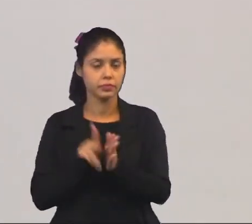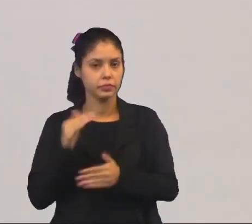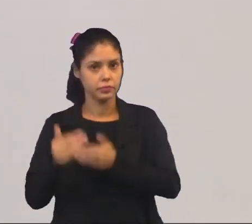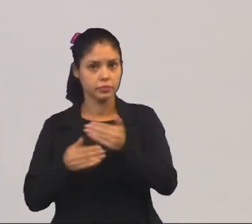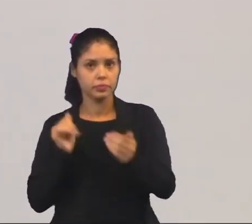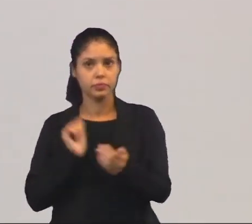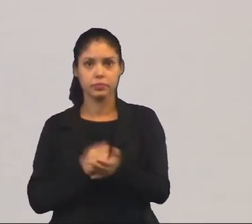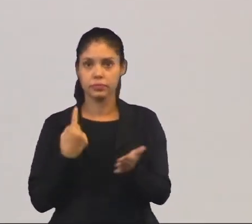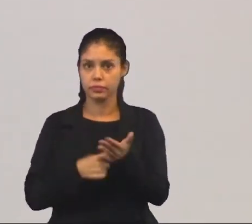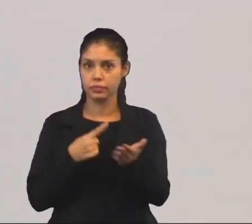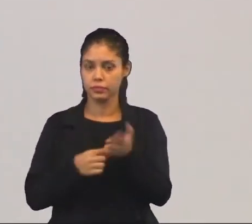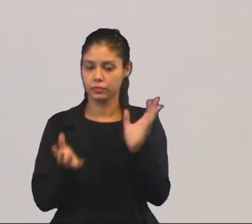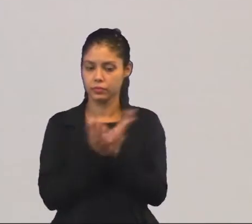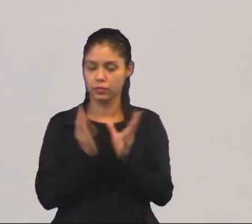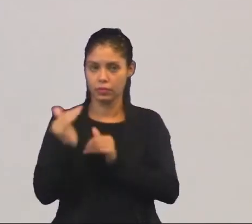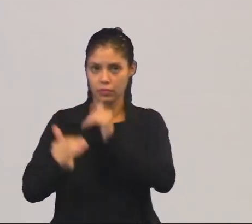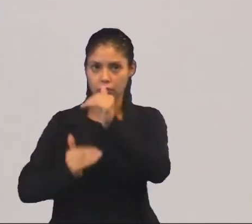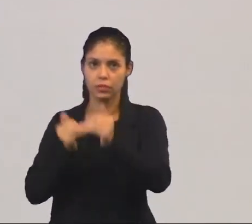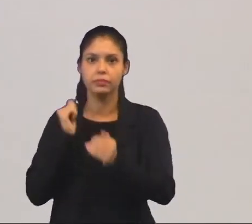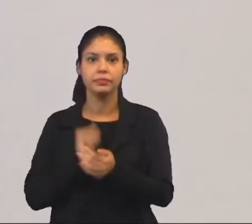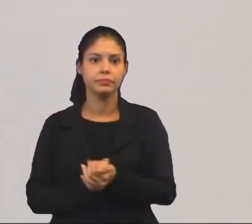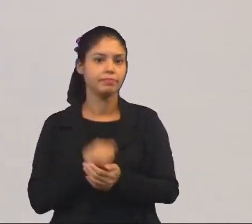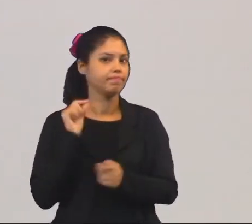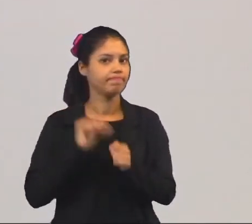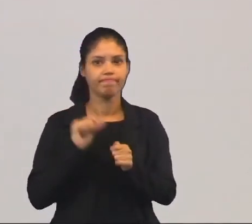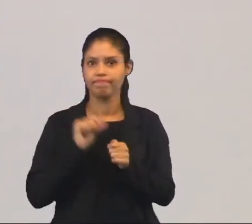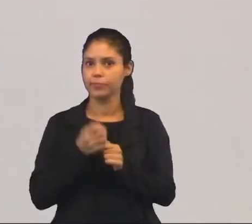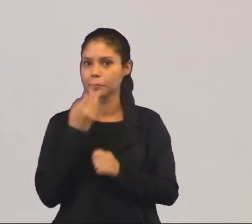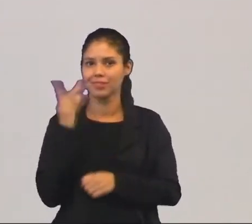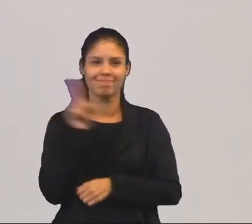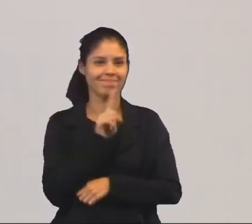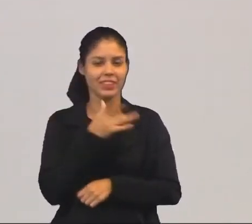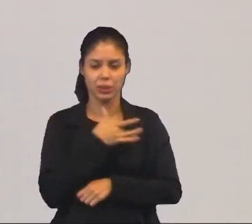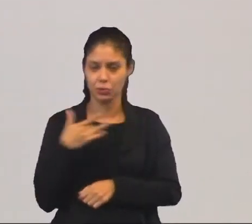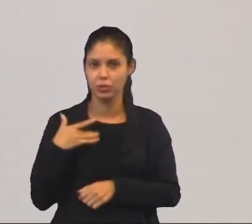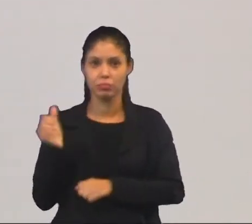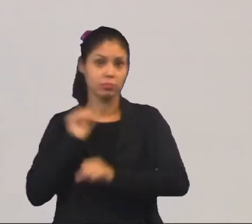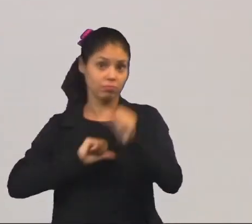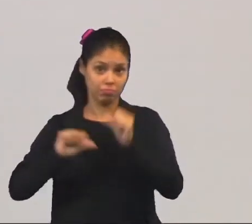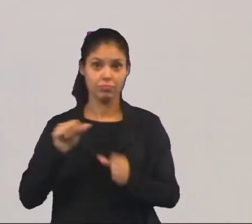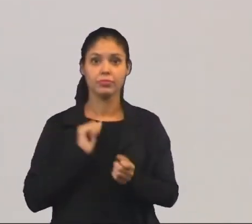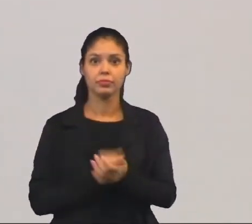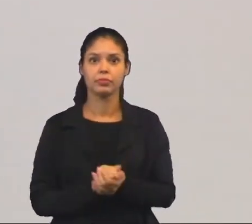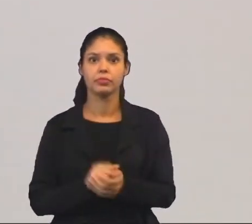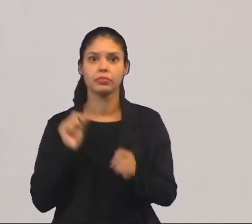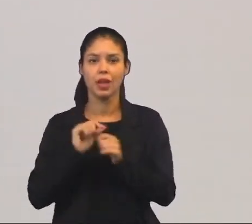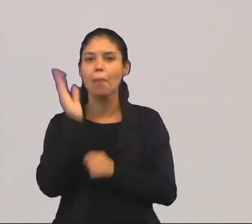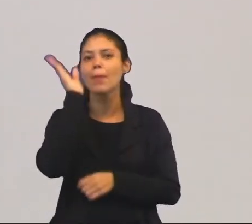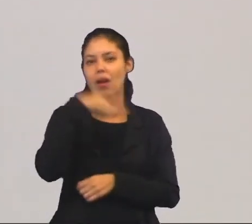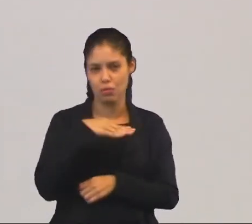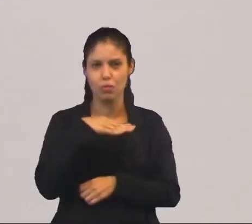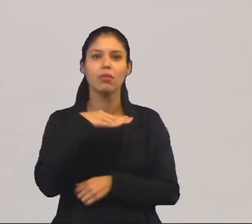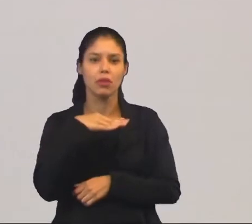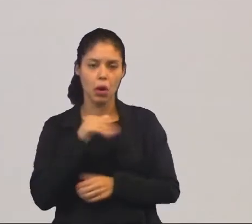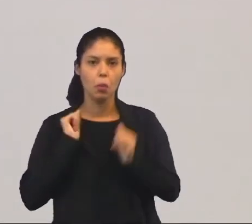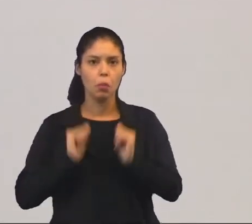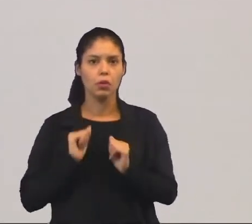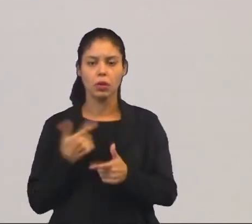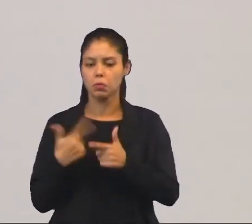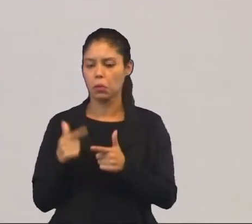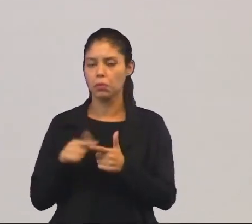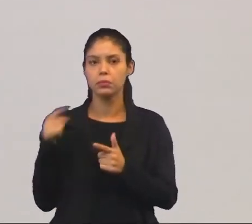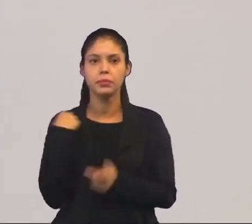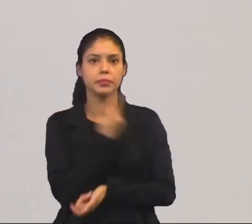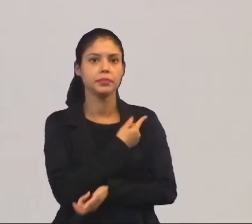são colocados no grupo de ultraprocessados, eles não fazem muito bem à saúde, pelo contrário, eles fazem mal, eles podem causar